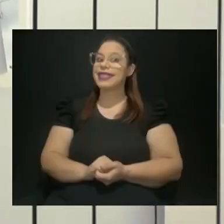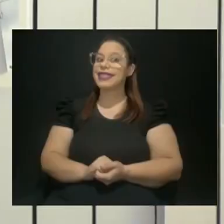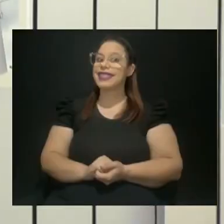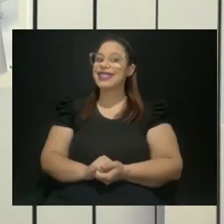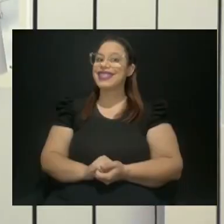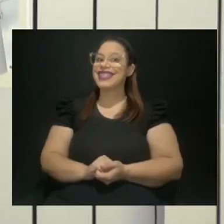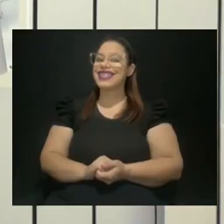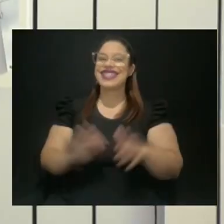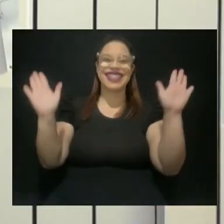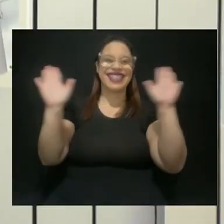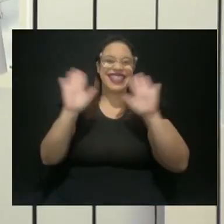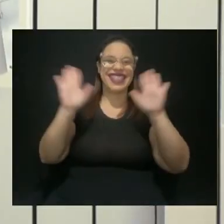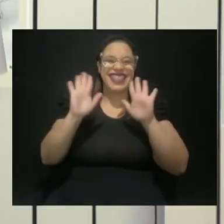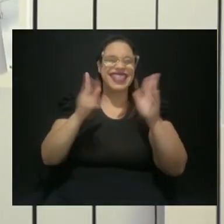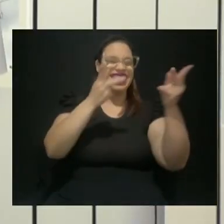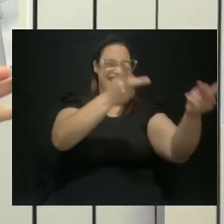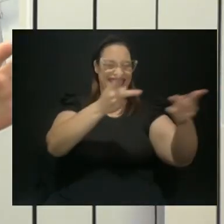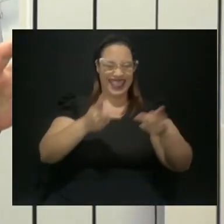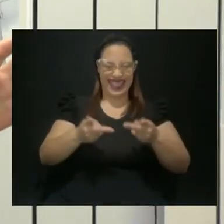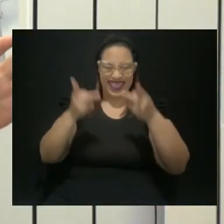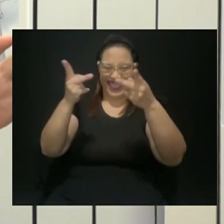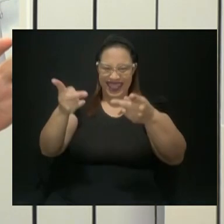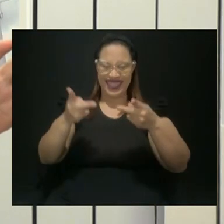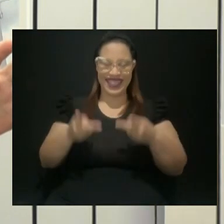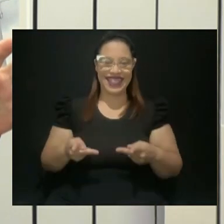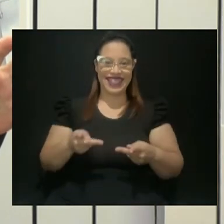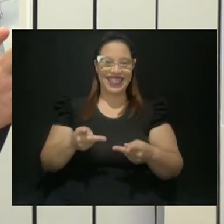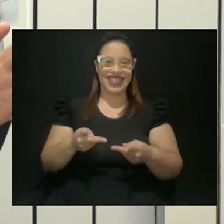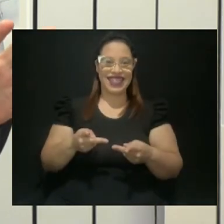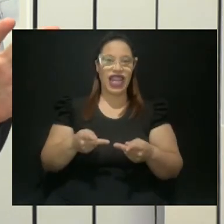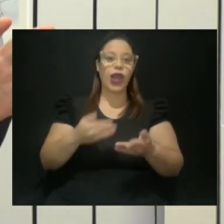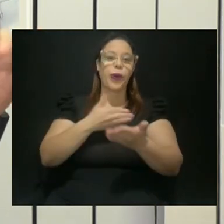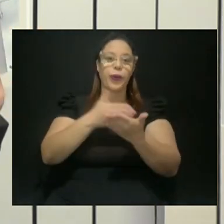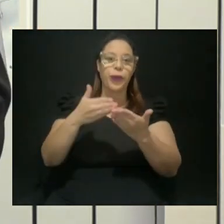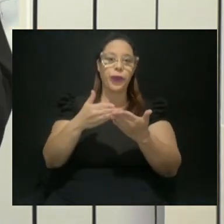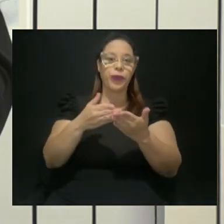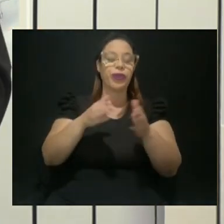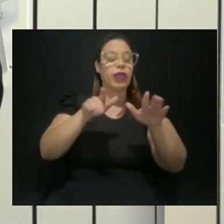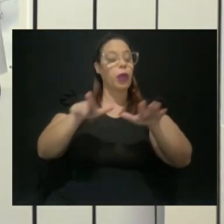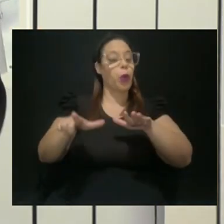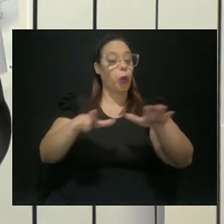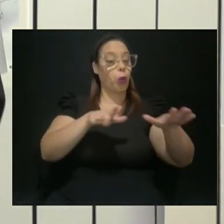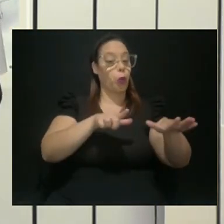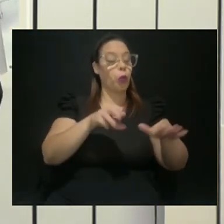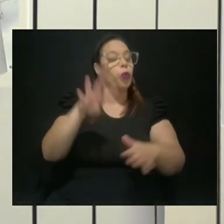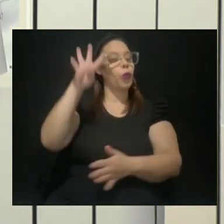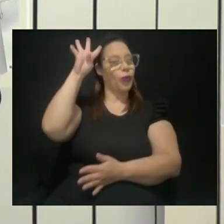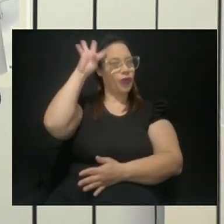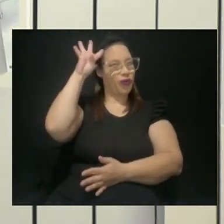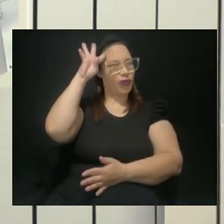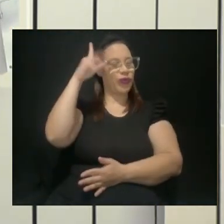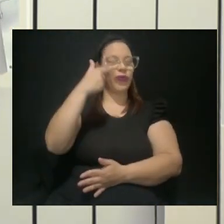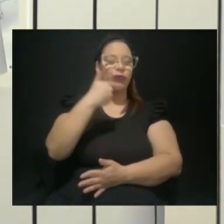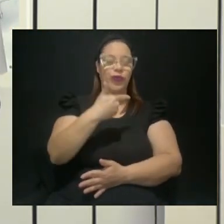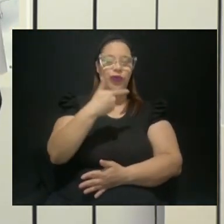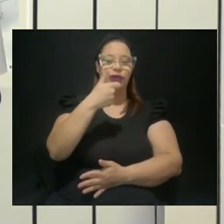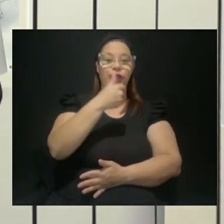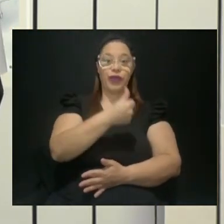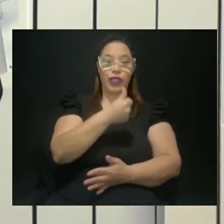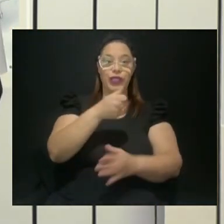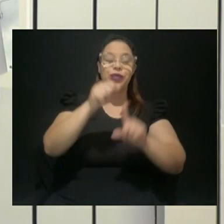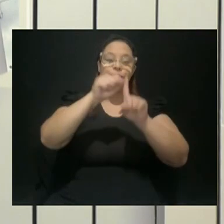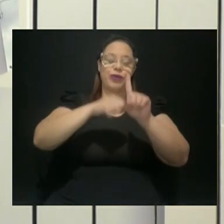Olá, seja bem-vinda, seja bem-vindo. Chegamos ao meio da semana, quarta-feira, 21 de agosto de